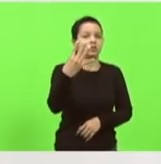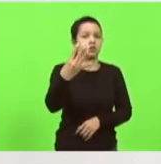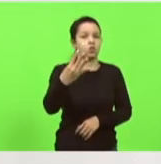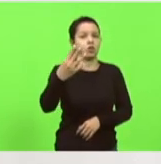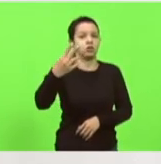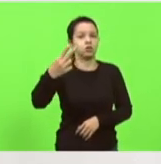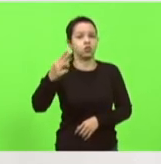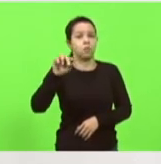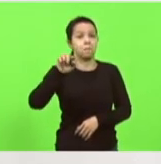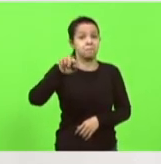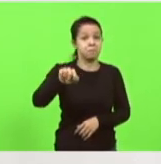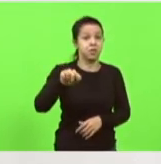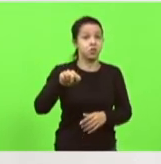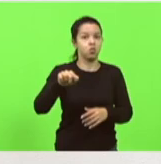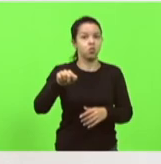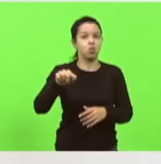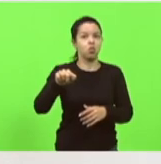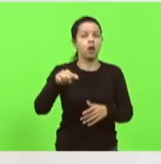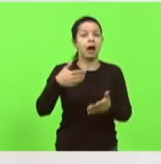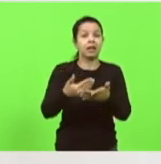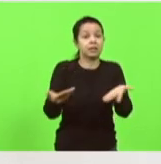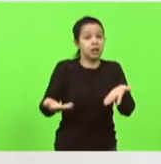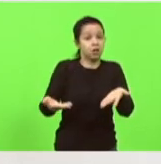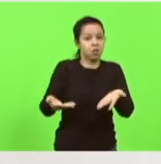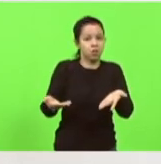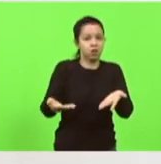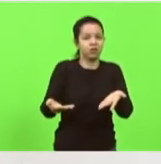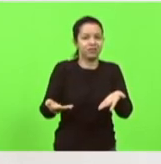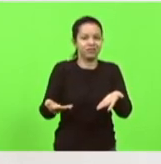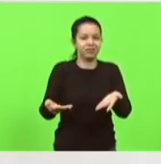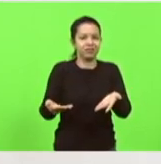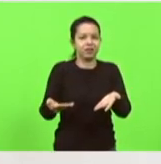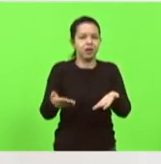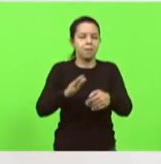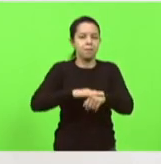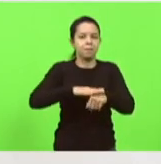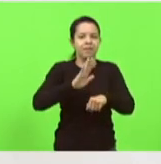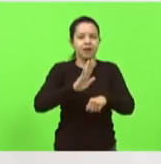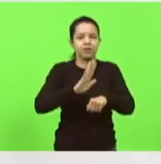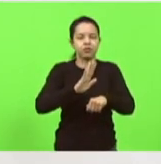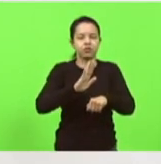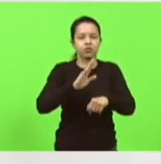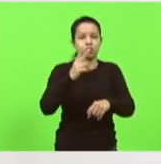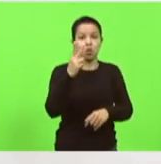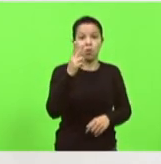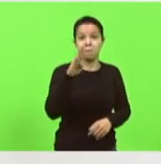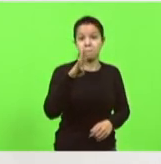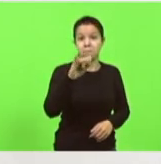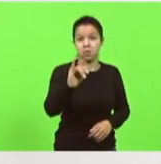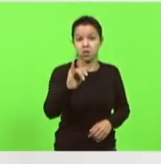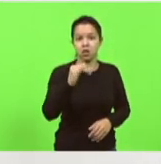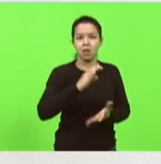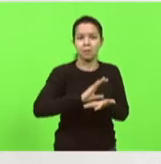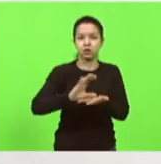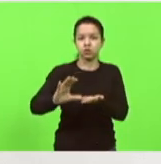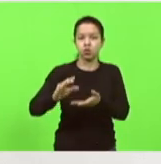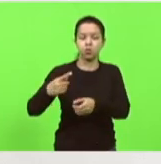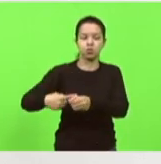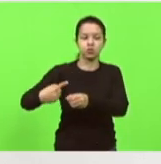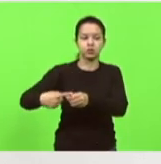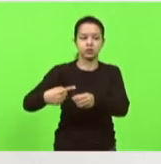R$ 10.242.000 até o momento. De mais de R$ 2 bilhões, repassou aos municípios apenas